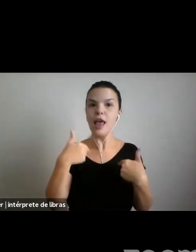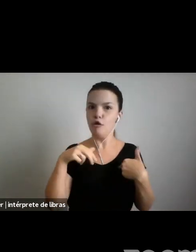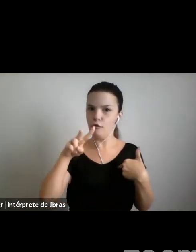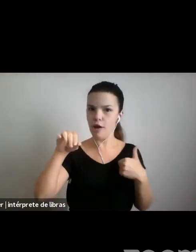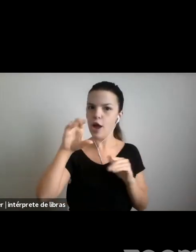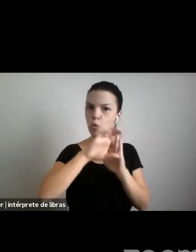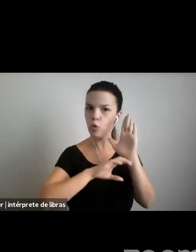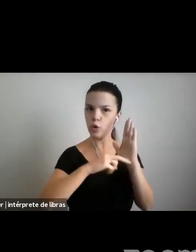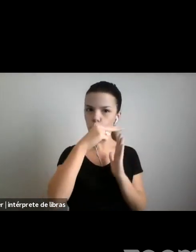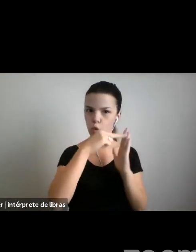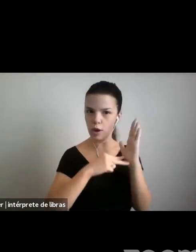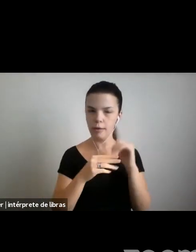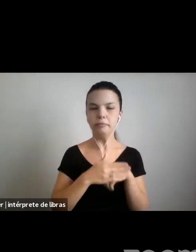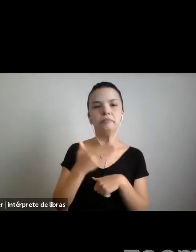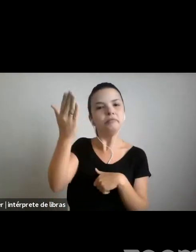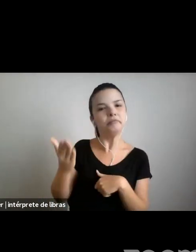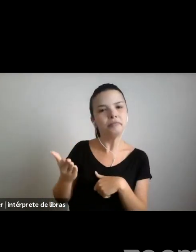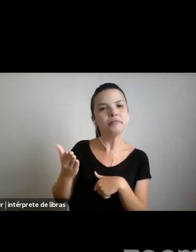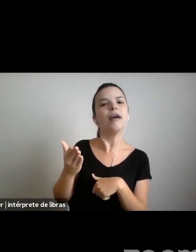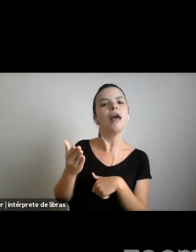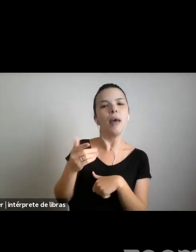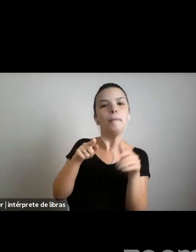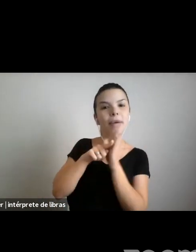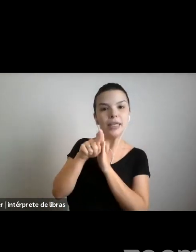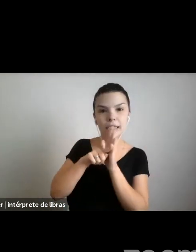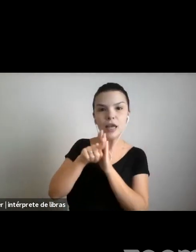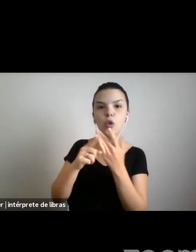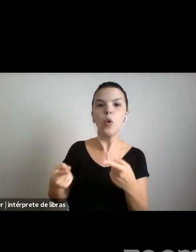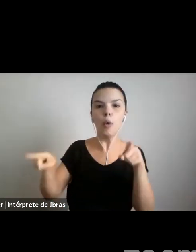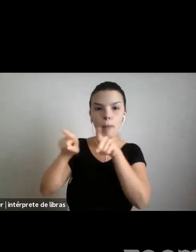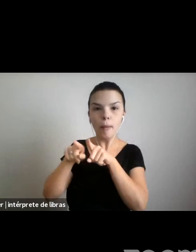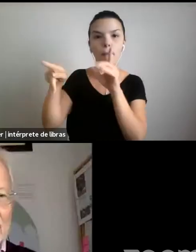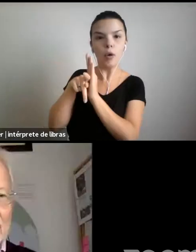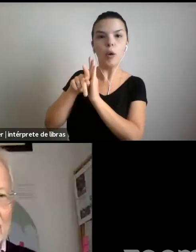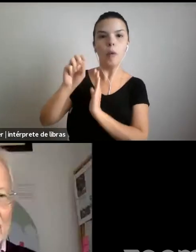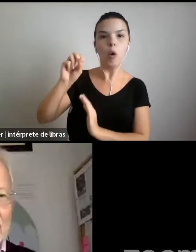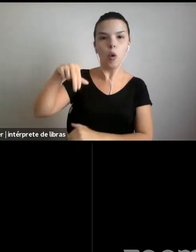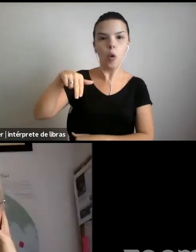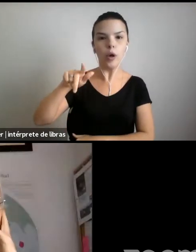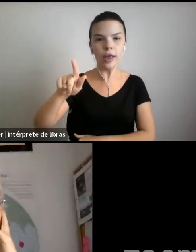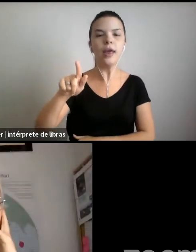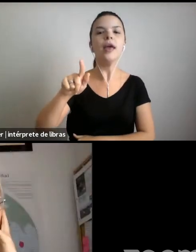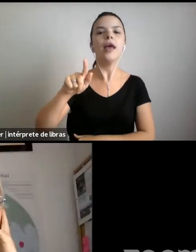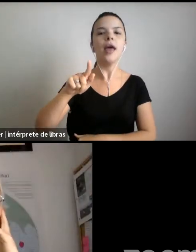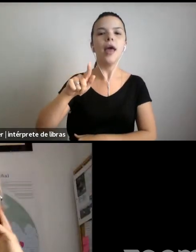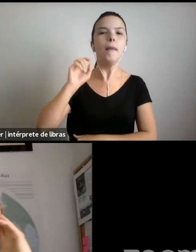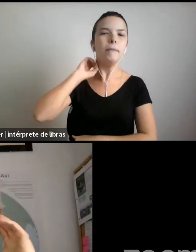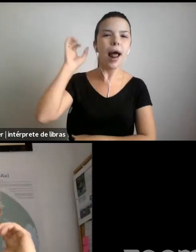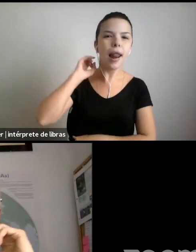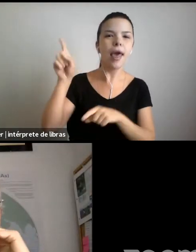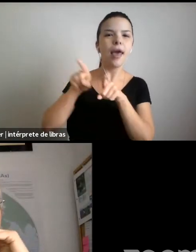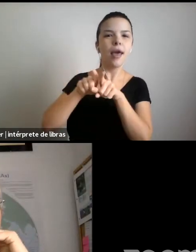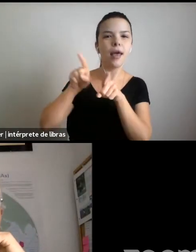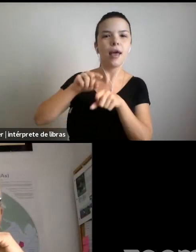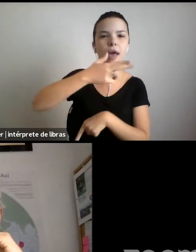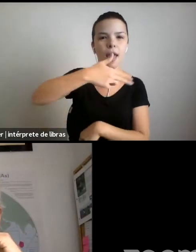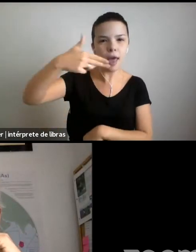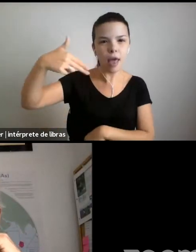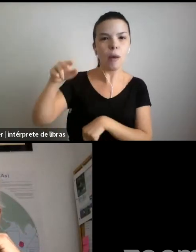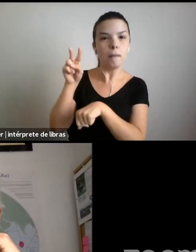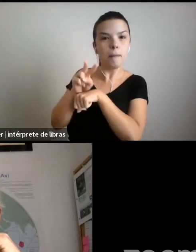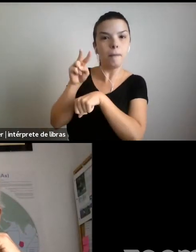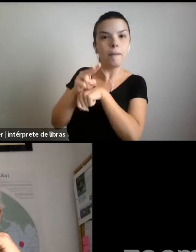apresentá-lo. O Erich Hoyt é pesquisador colaborador da ONG Whale and Dolphin Conservation, na Inglaterra,